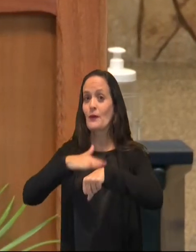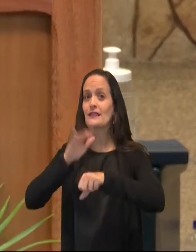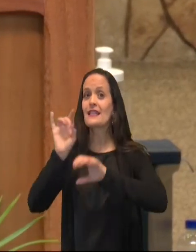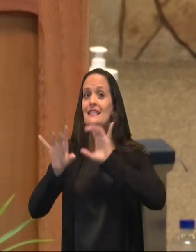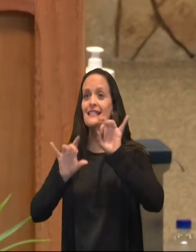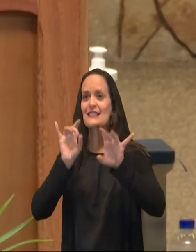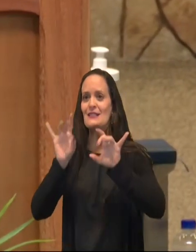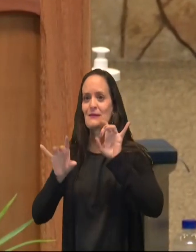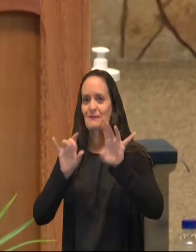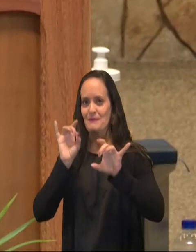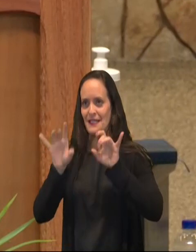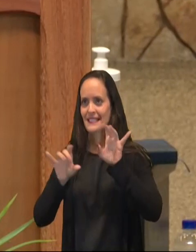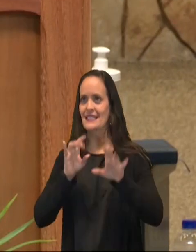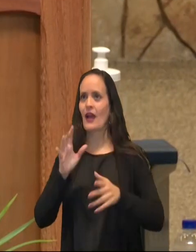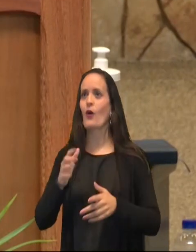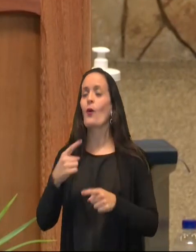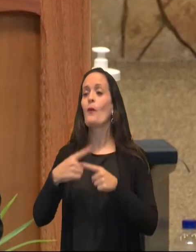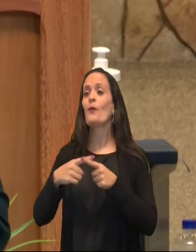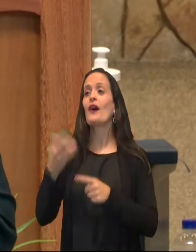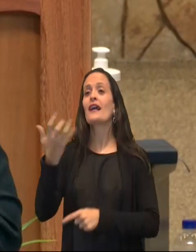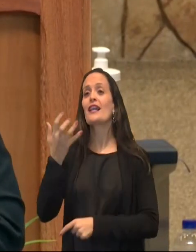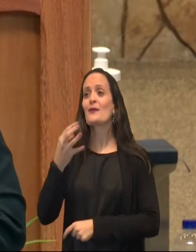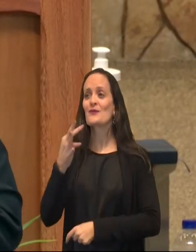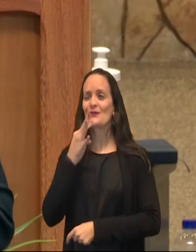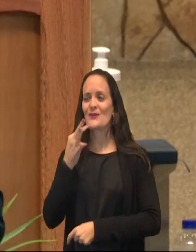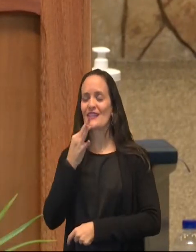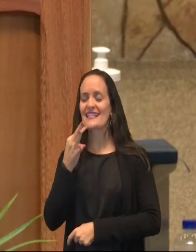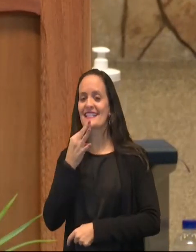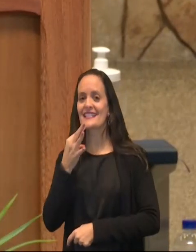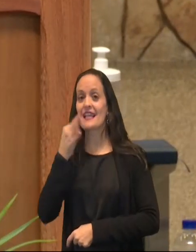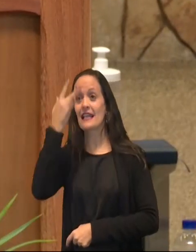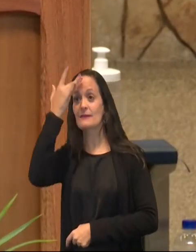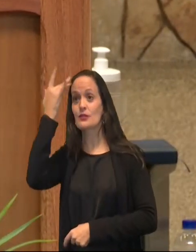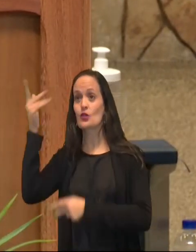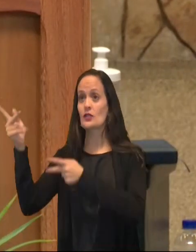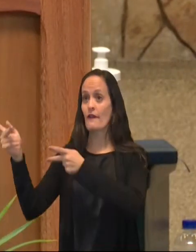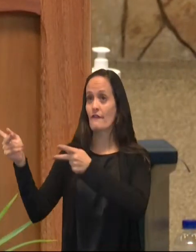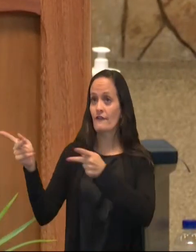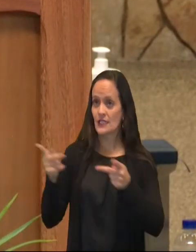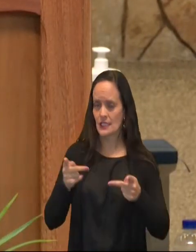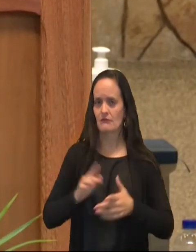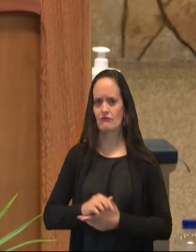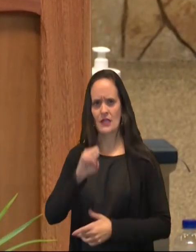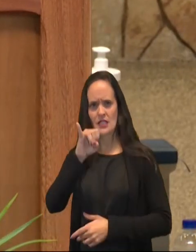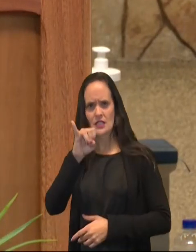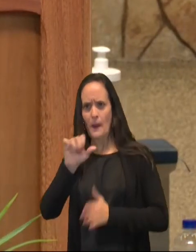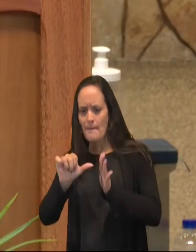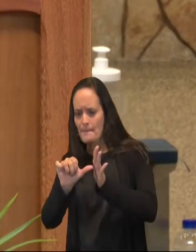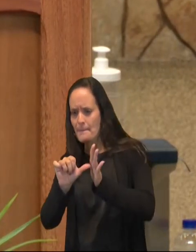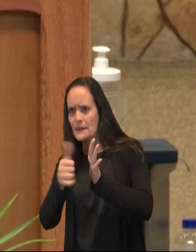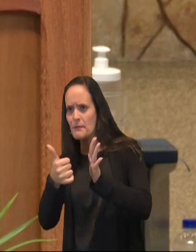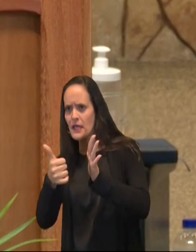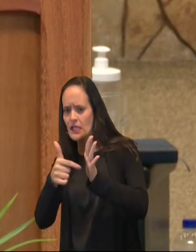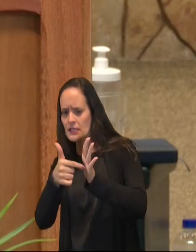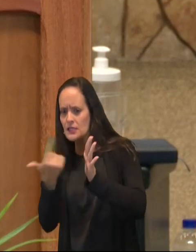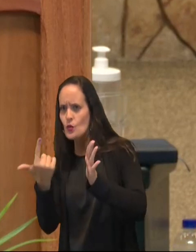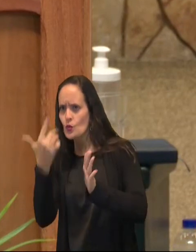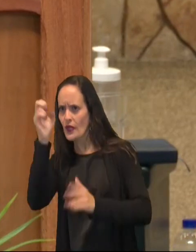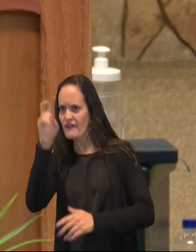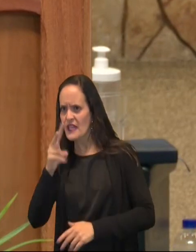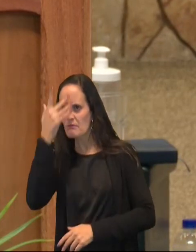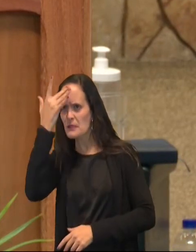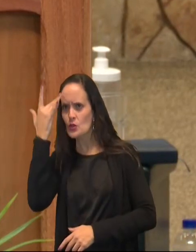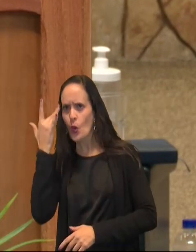que reservamos para conhecer aqueles que nos visitam. Se você está nos visitando hoje, receberá das mãos dos nossos introdutores um cartão como